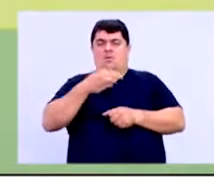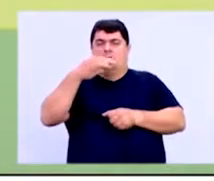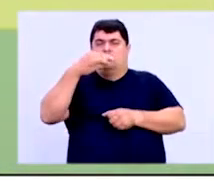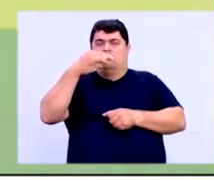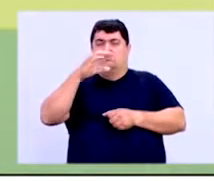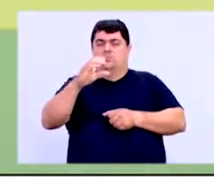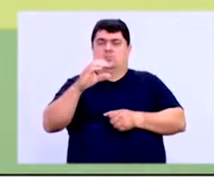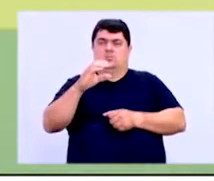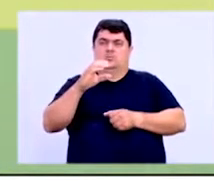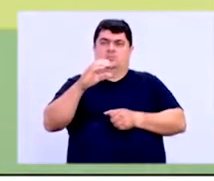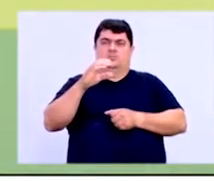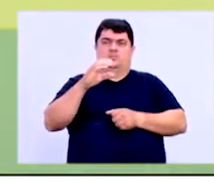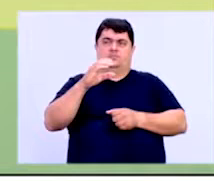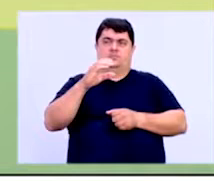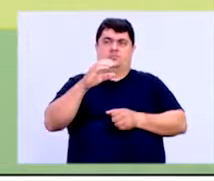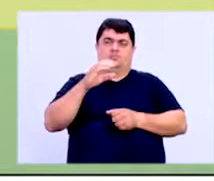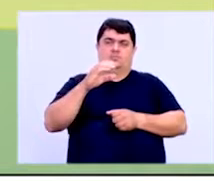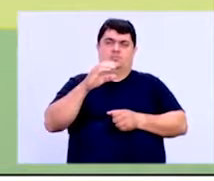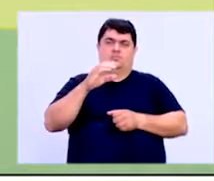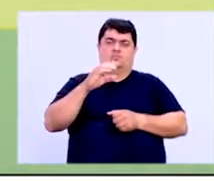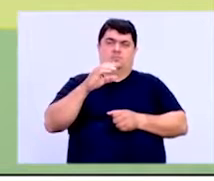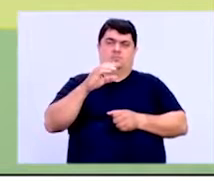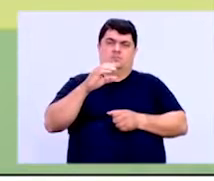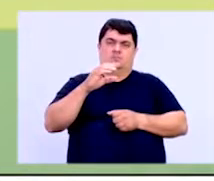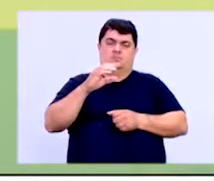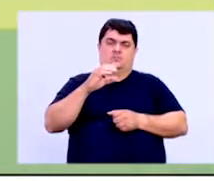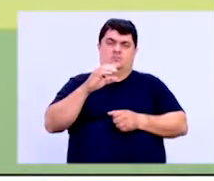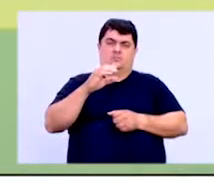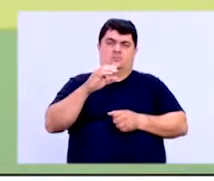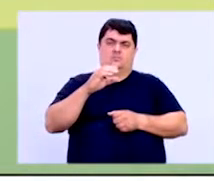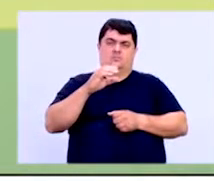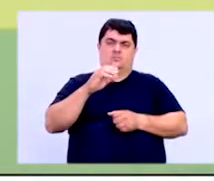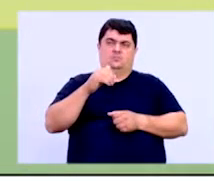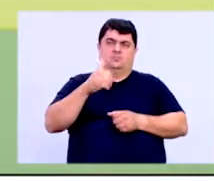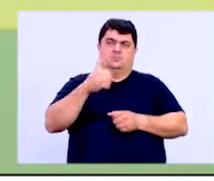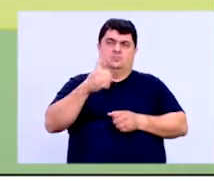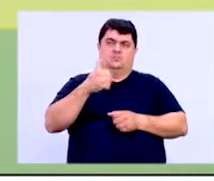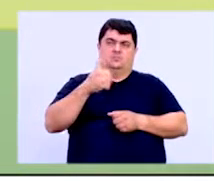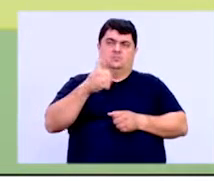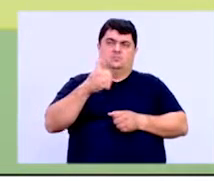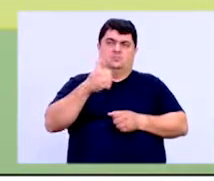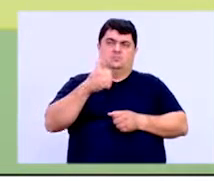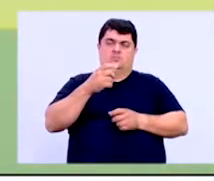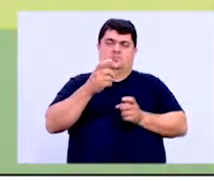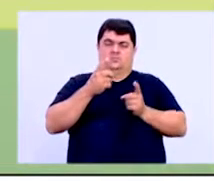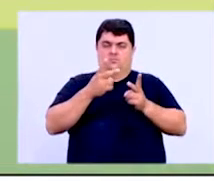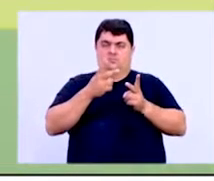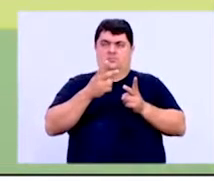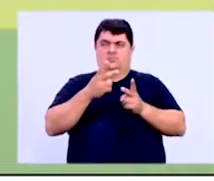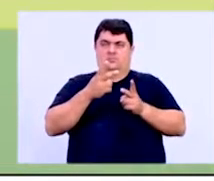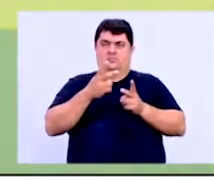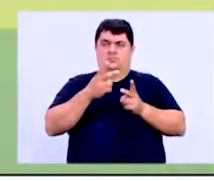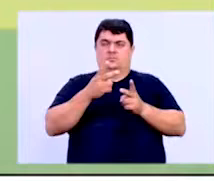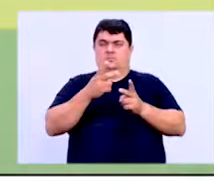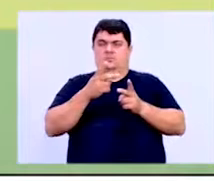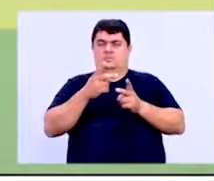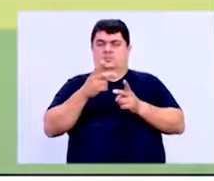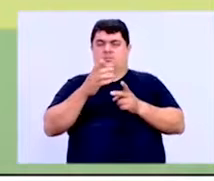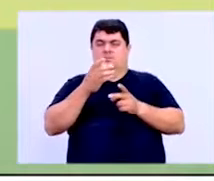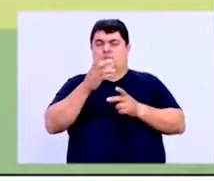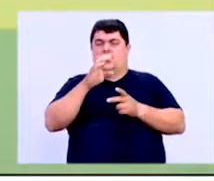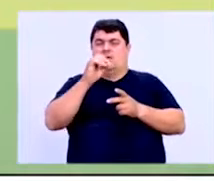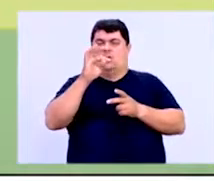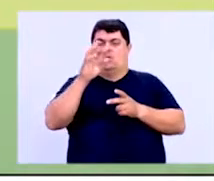de contribuição. Margem de contribuição é o quê? Preço de venda menos custos de